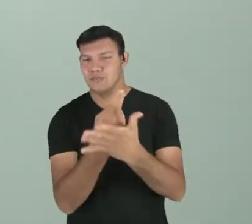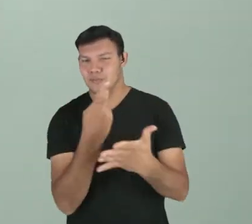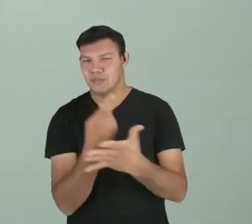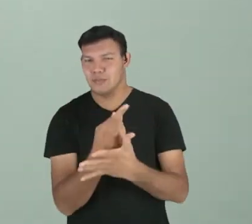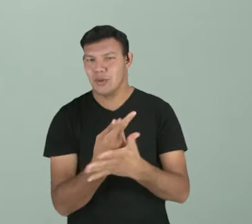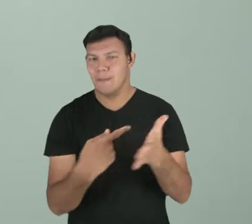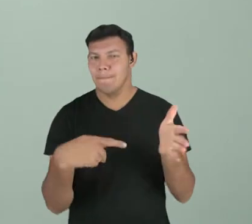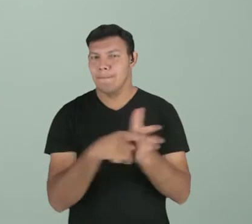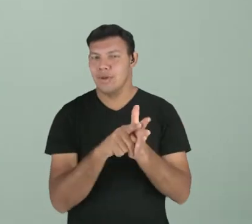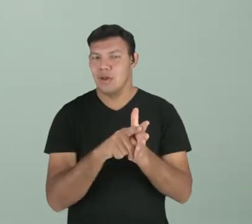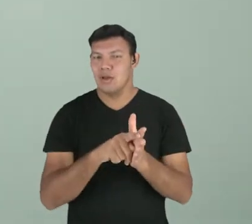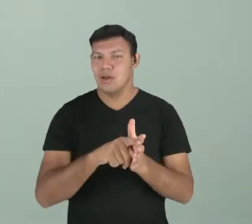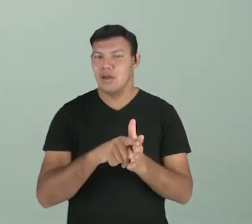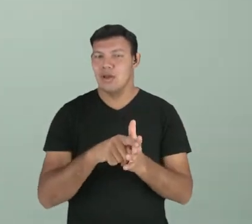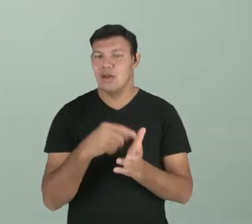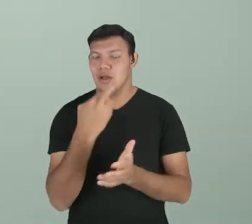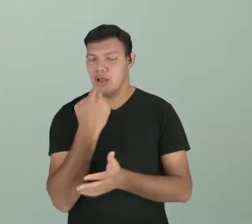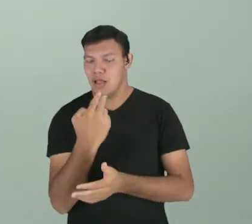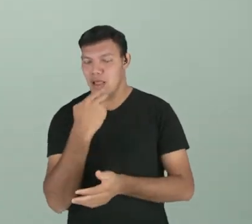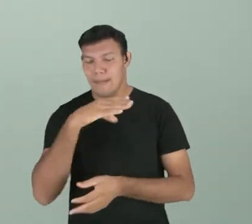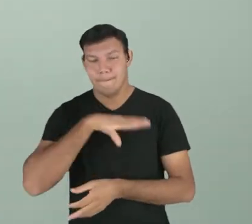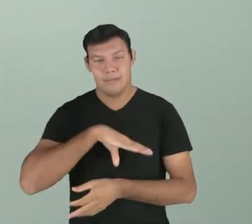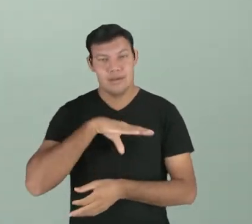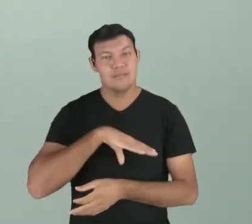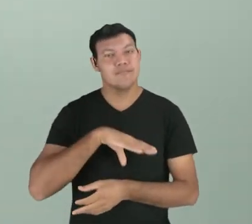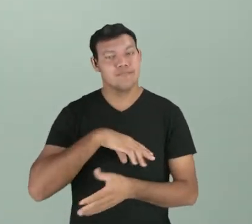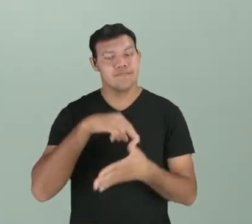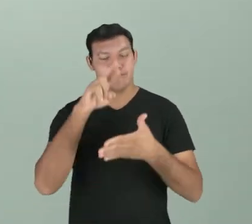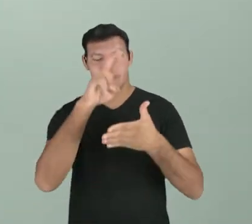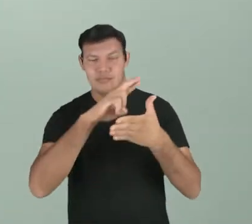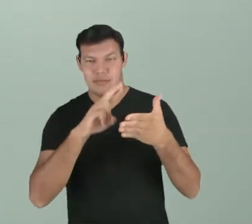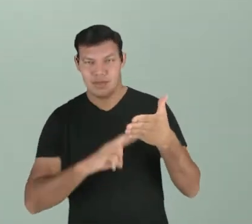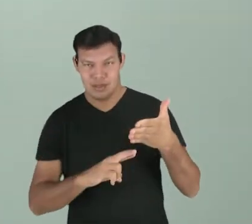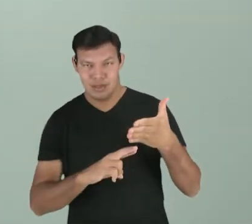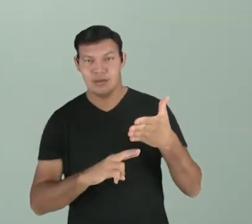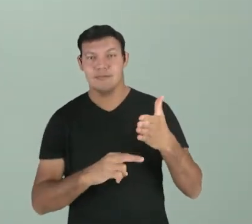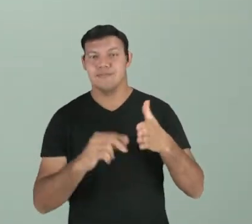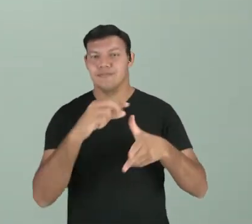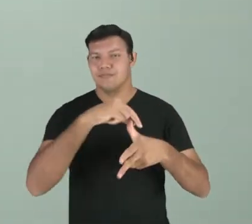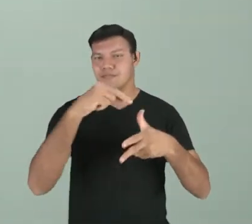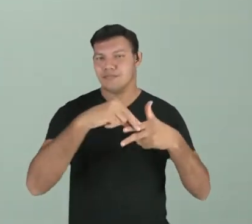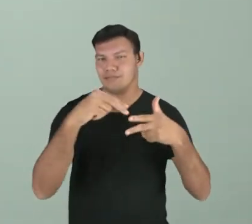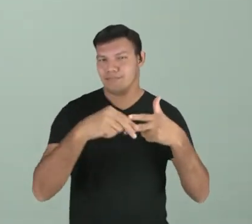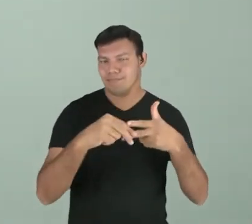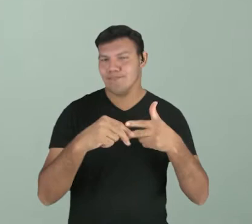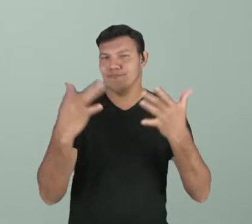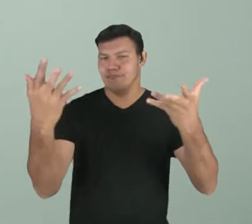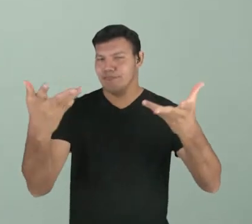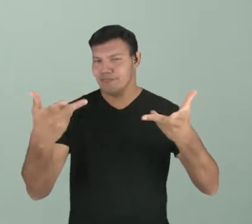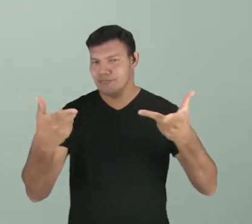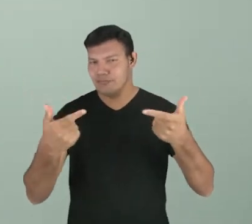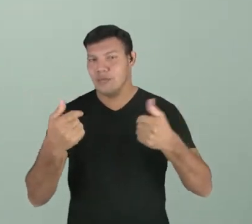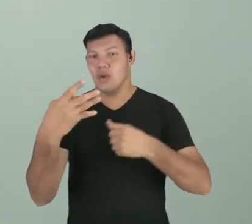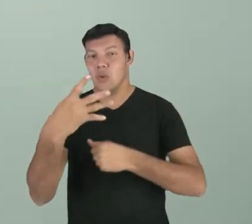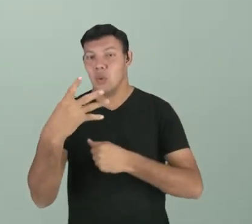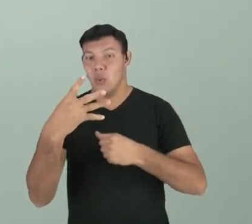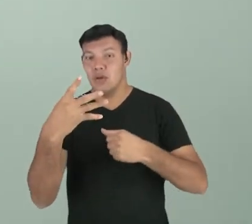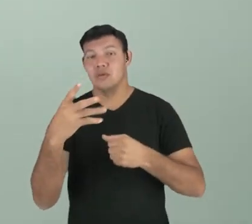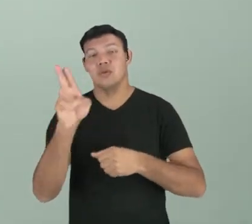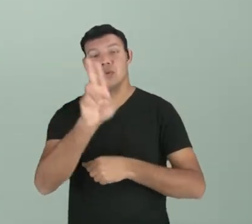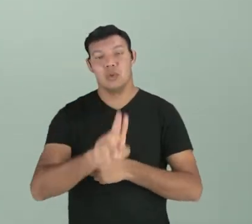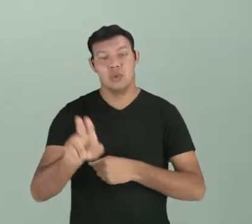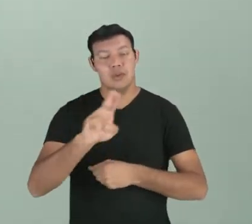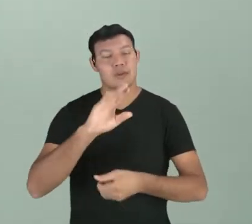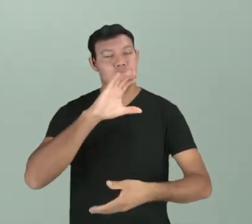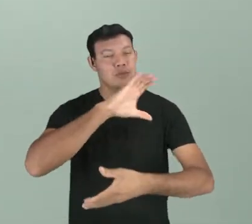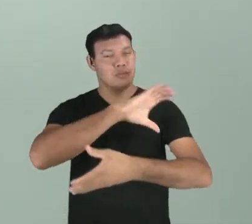portuguesa na redação do Enem, né? Também na competência 4, que trabalha conectivos. O pronome relativo,